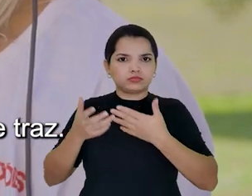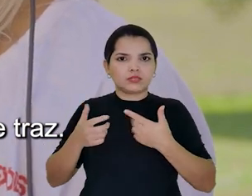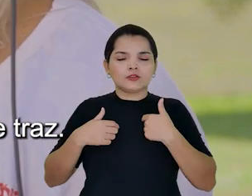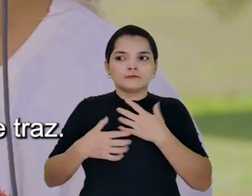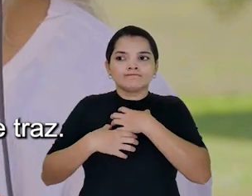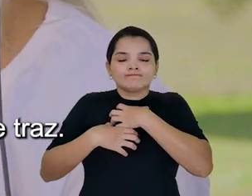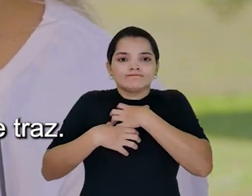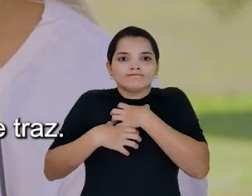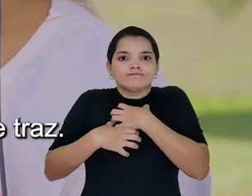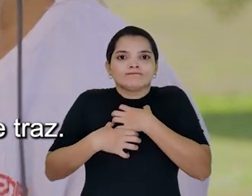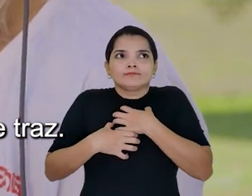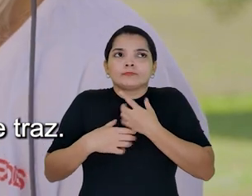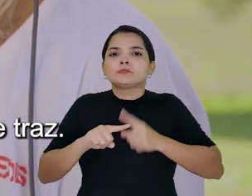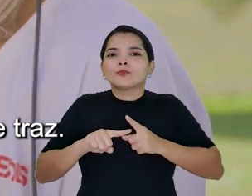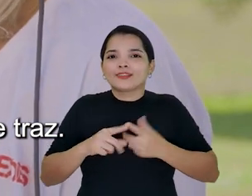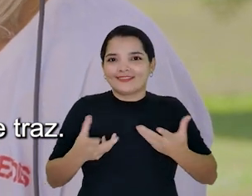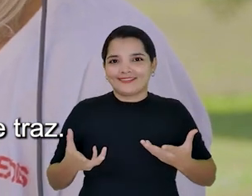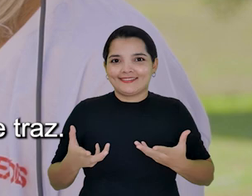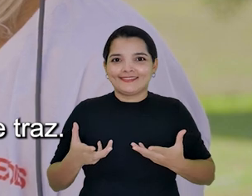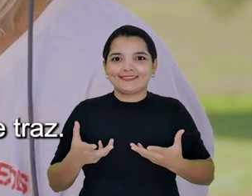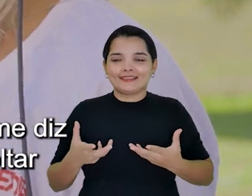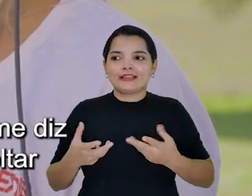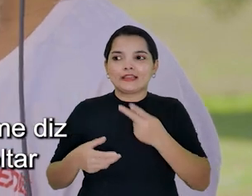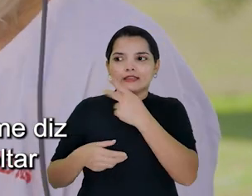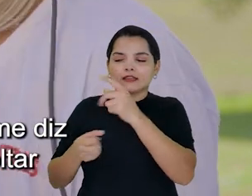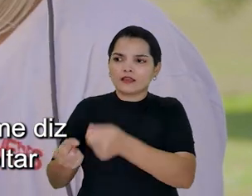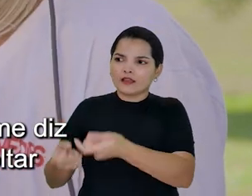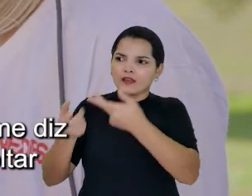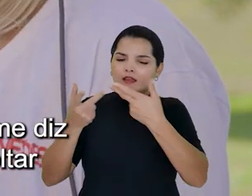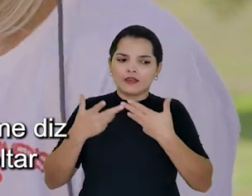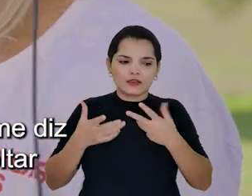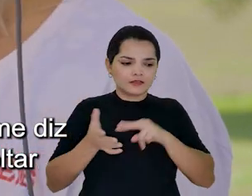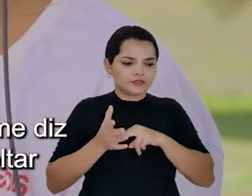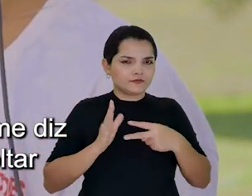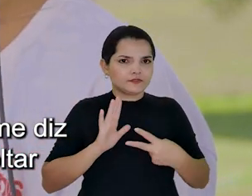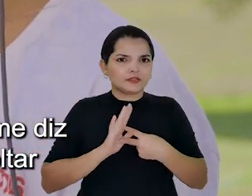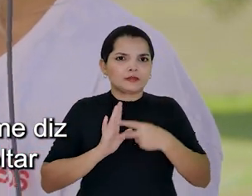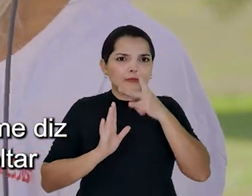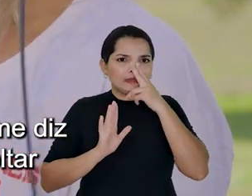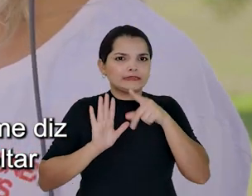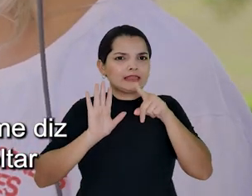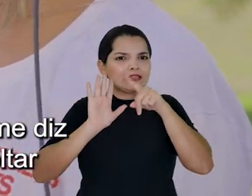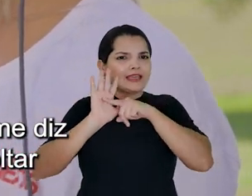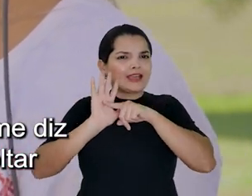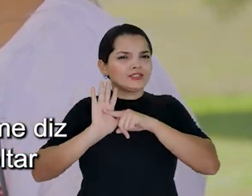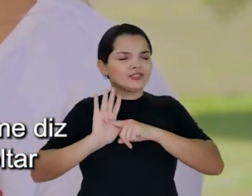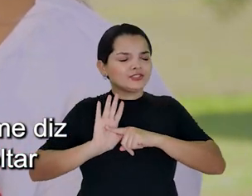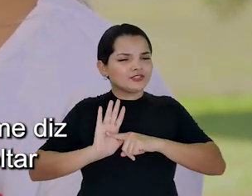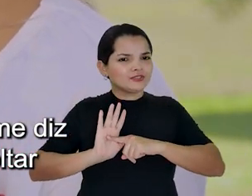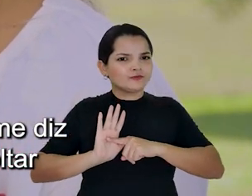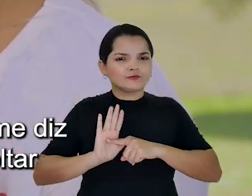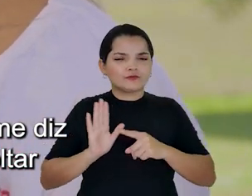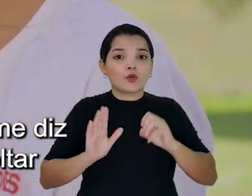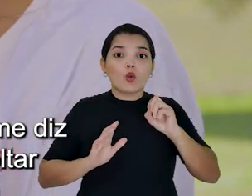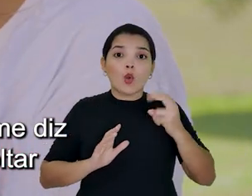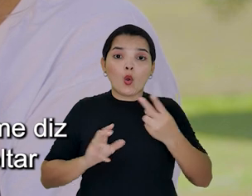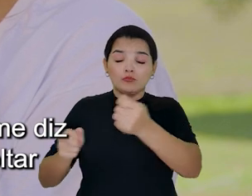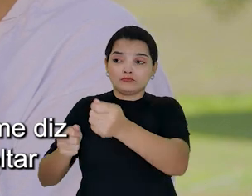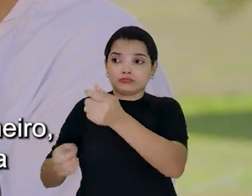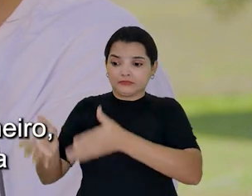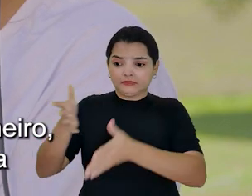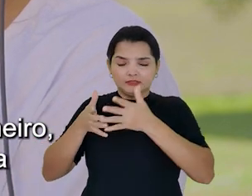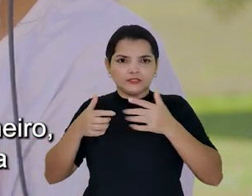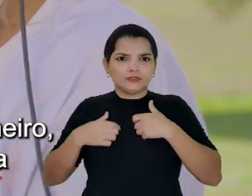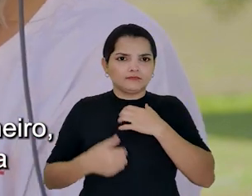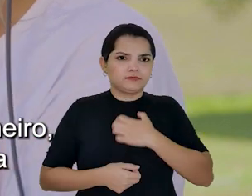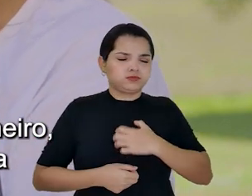que sinal isso traz que que que mensagem eu tô recebendo de Uma emoção negativa se você me diz algo eu fico com raiva eu não tenho que